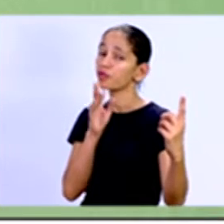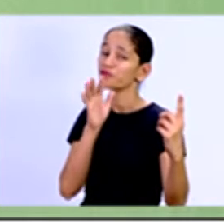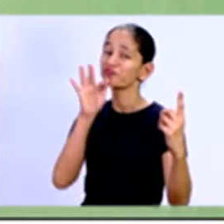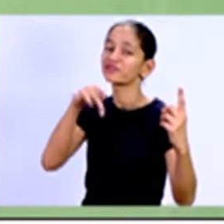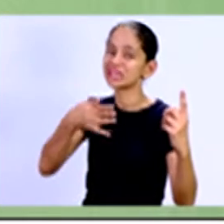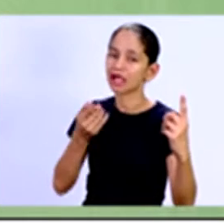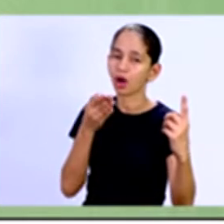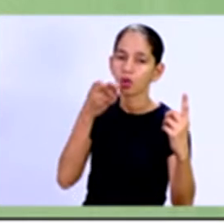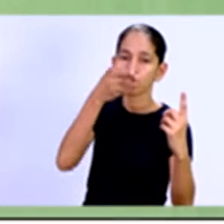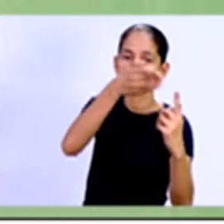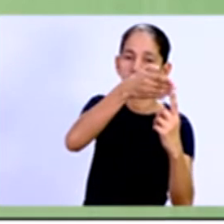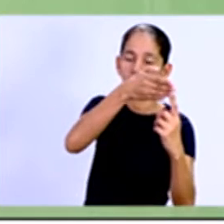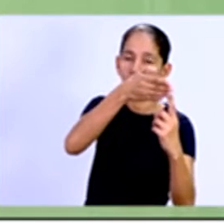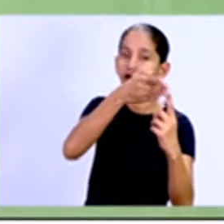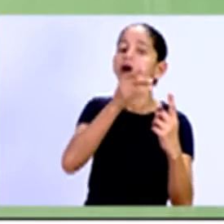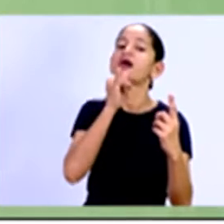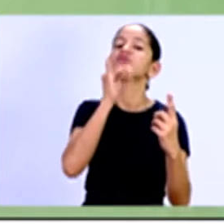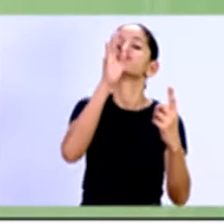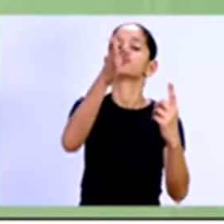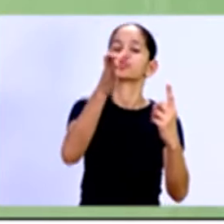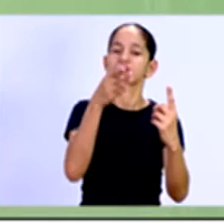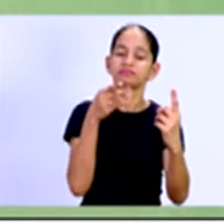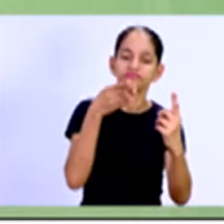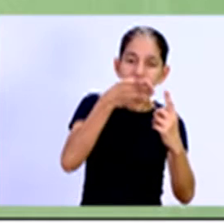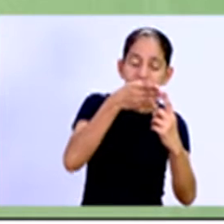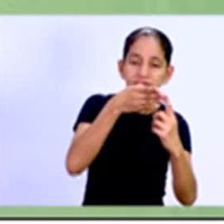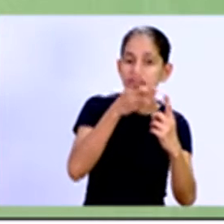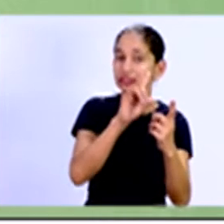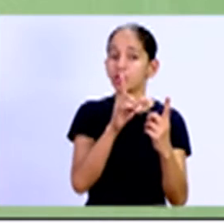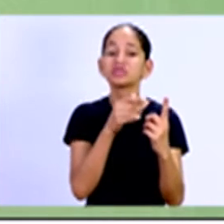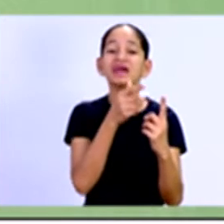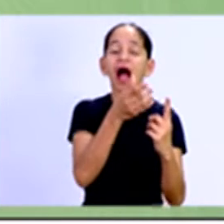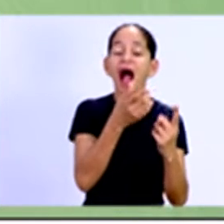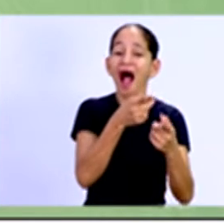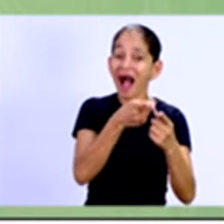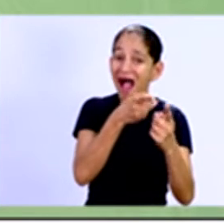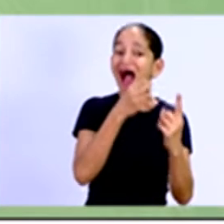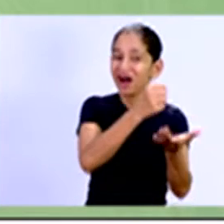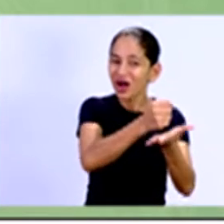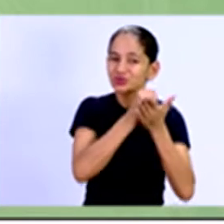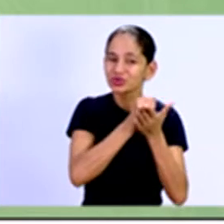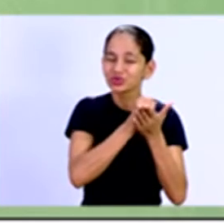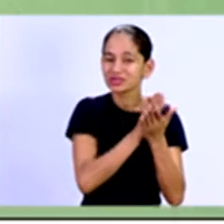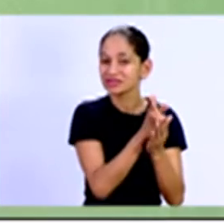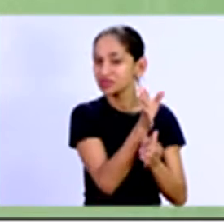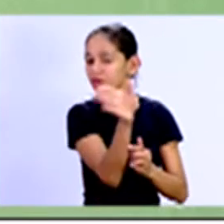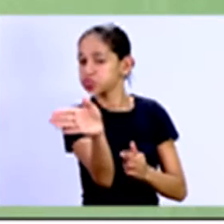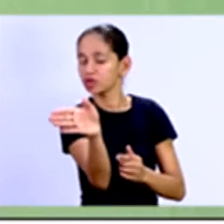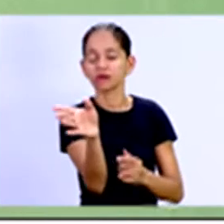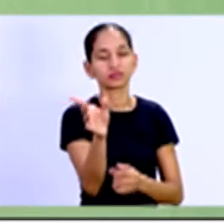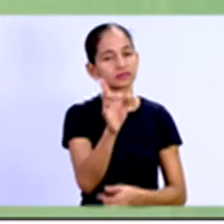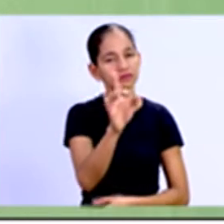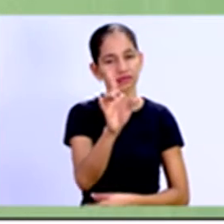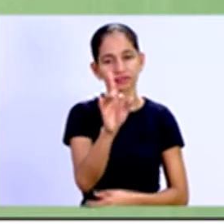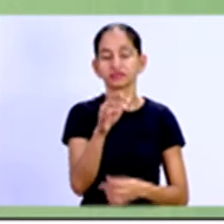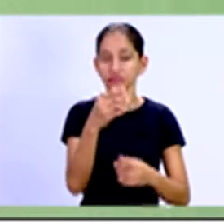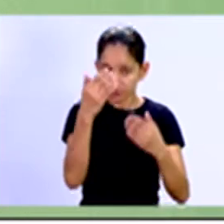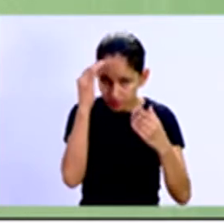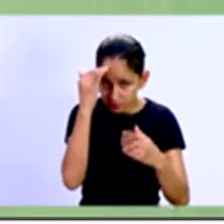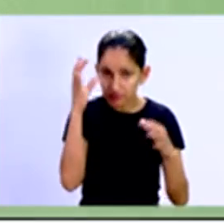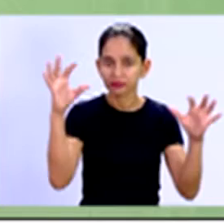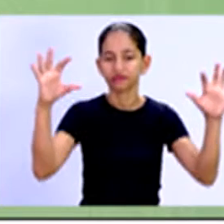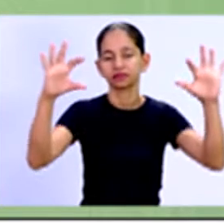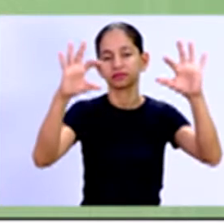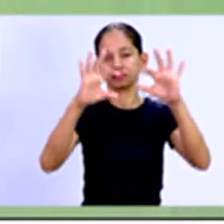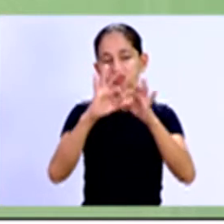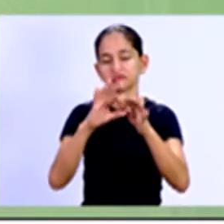um meio. A segunda, né, ele vai dizer: age como se a máxima de